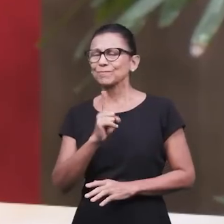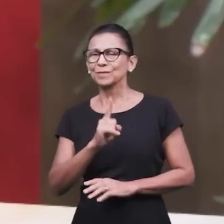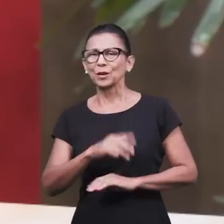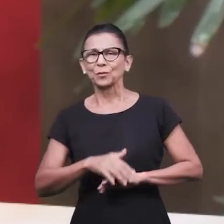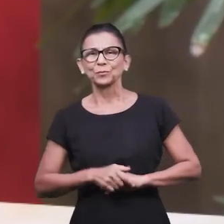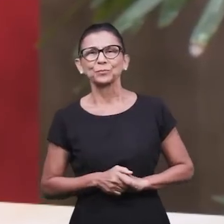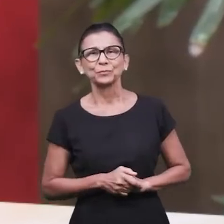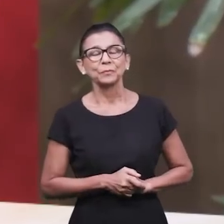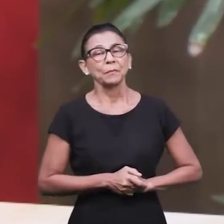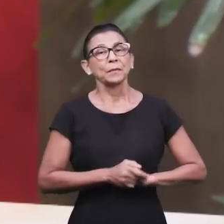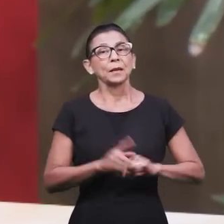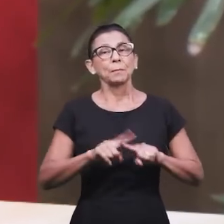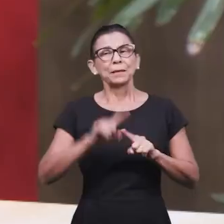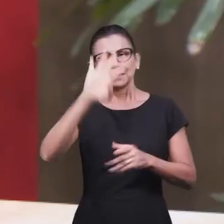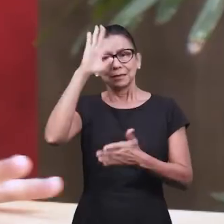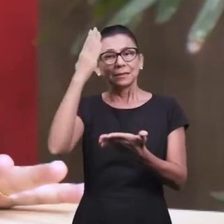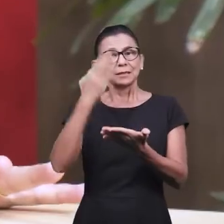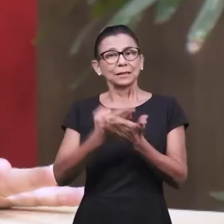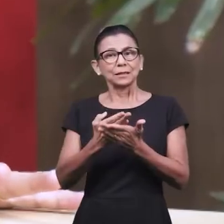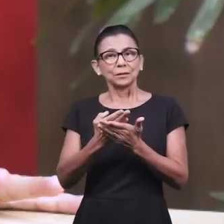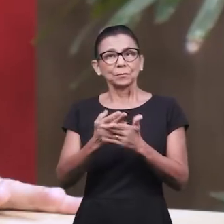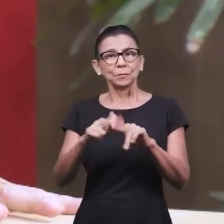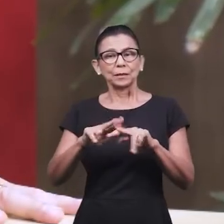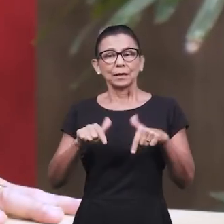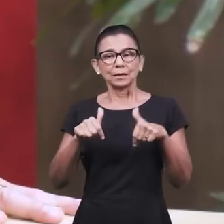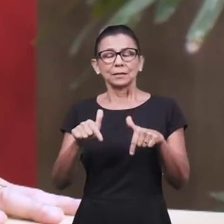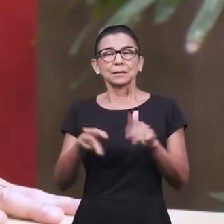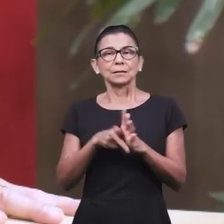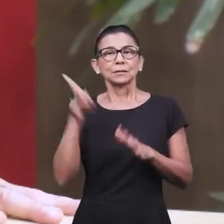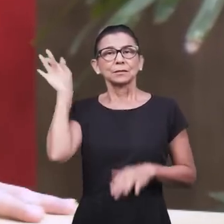creram pela operação do Espírito Santo. Aquilo era um mistério, poxa.